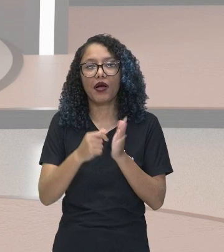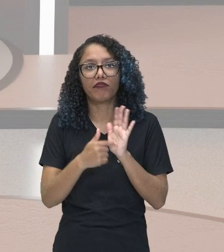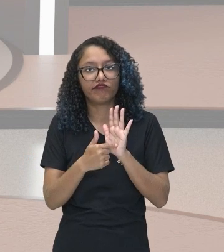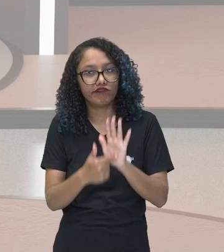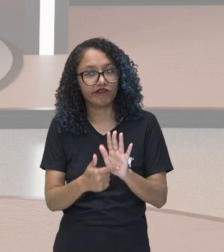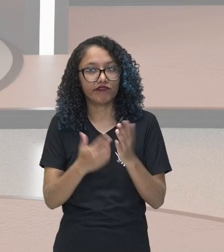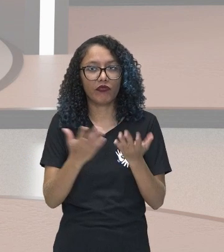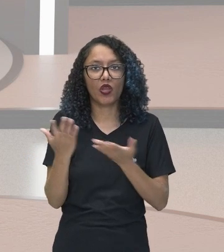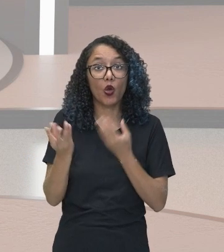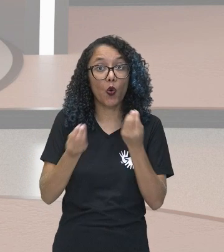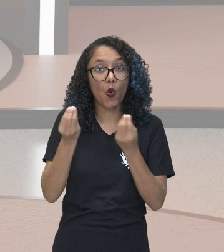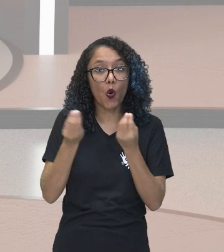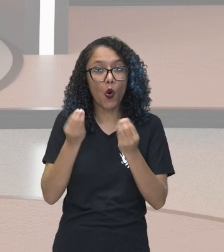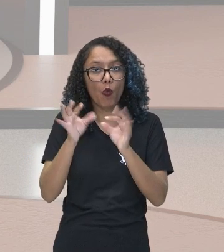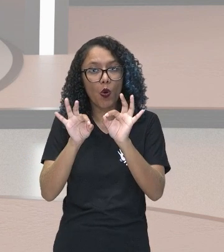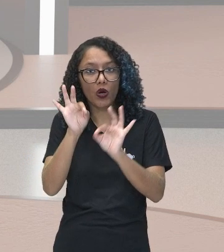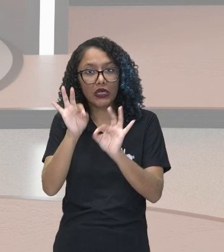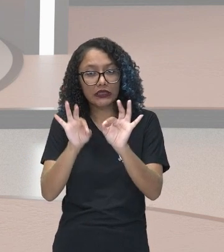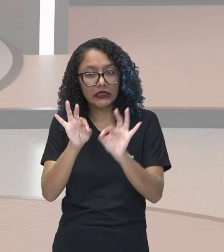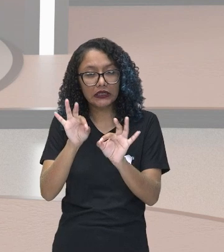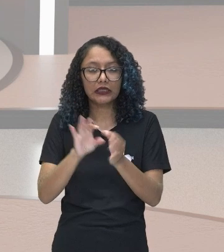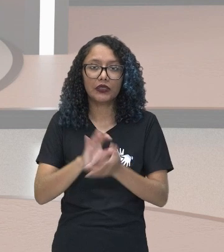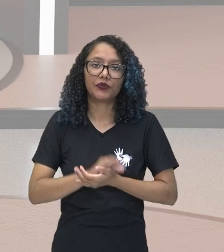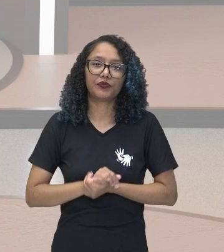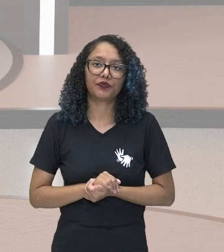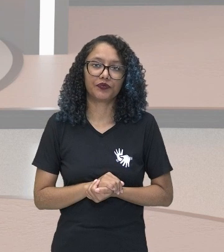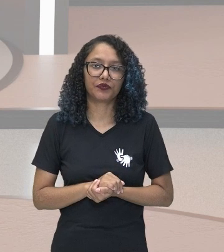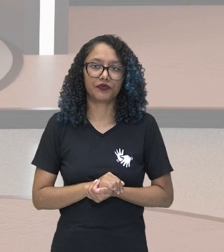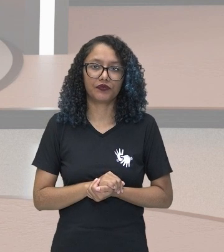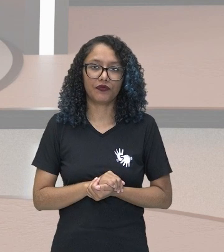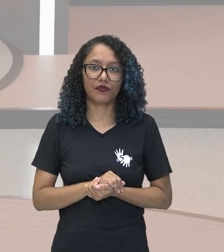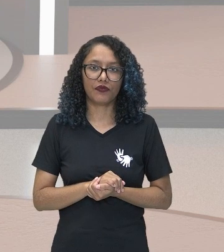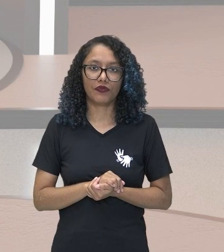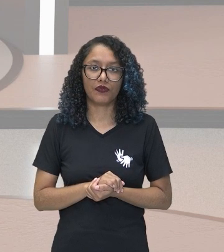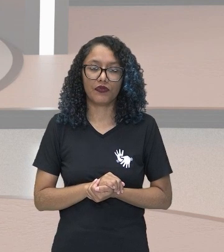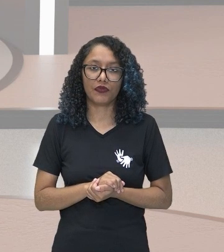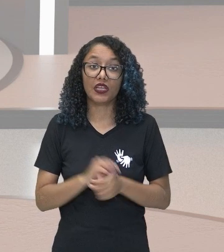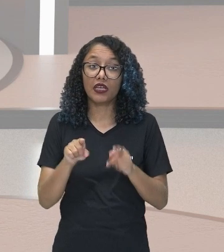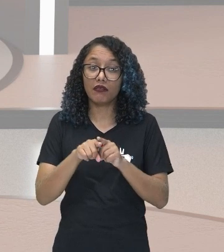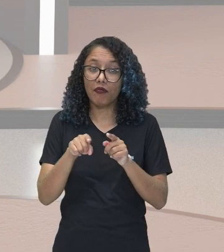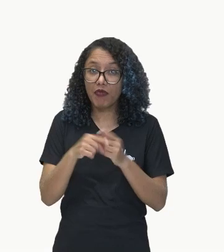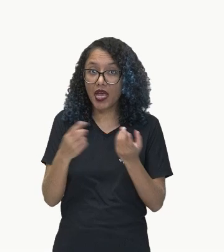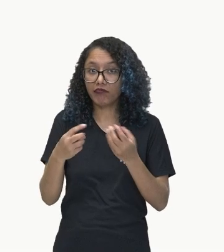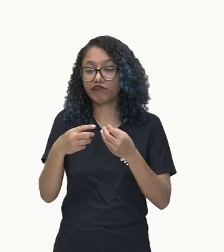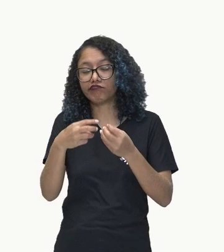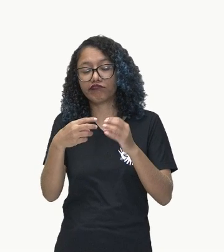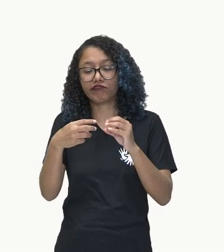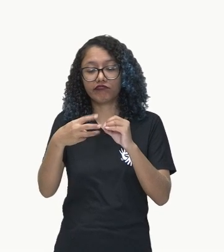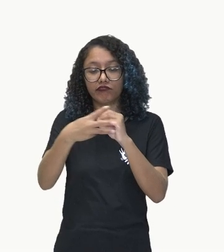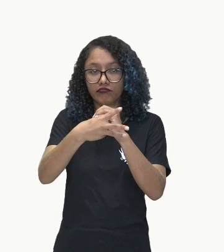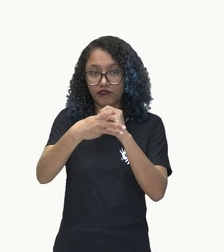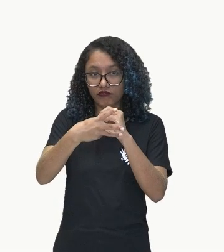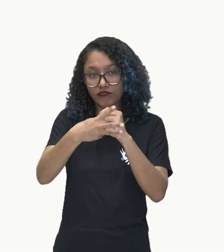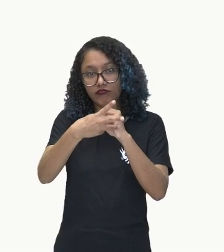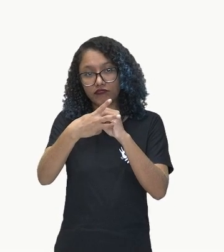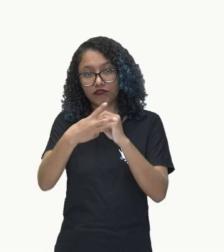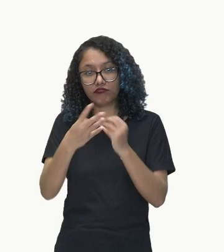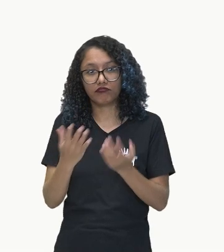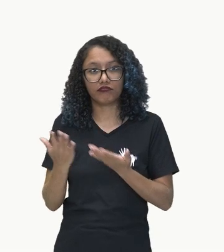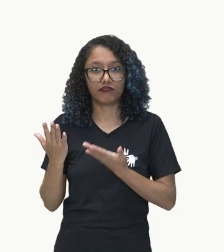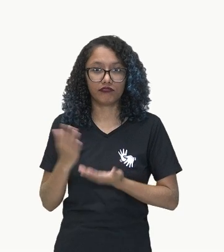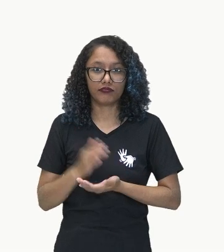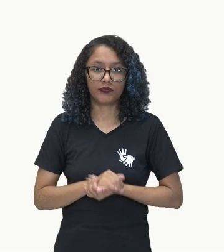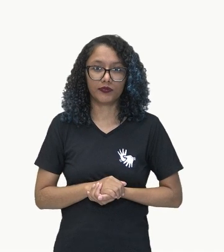essa divisão aí e mostrar pra gente Trópico de Câncer e Trópico de Capricórnio, olha aí. Então, com este mapa aí, nós